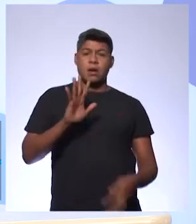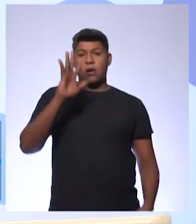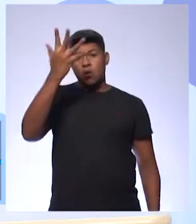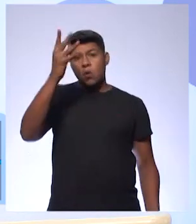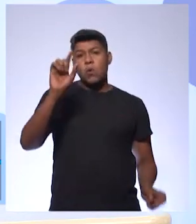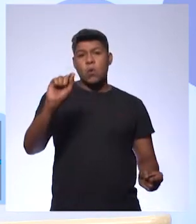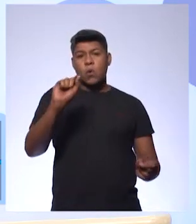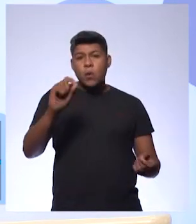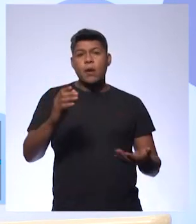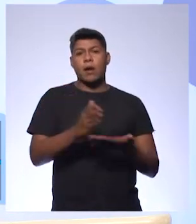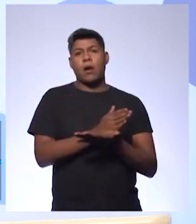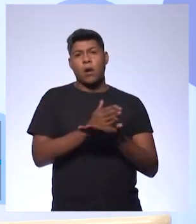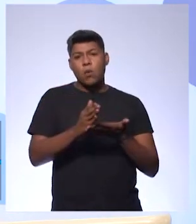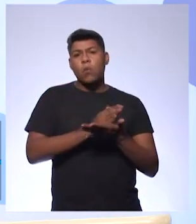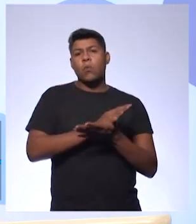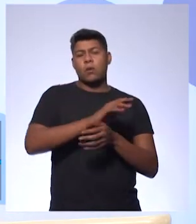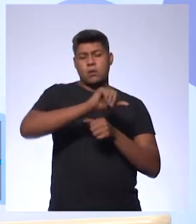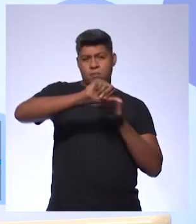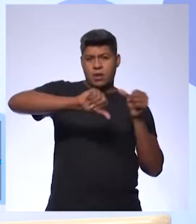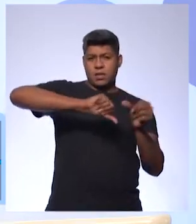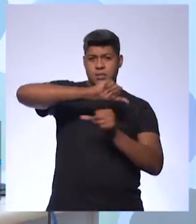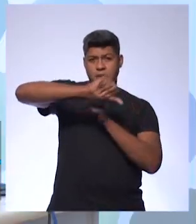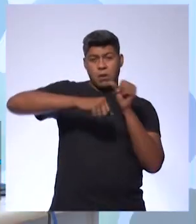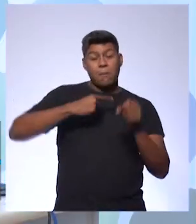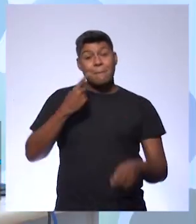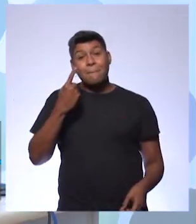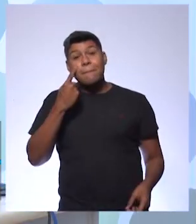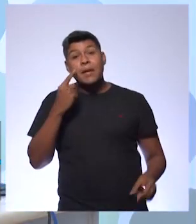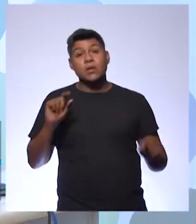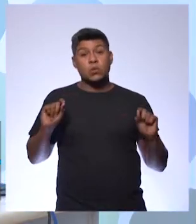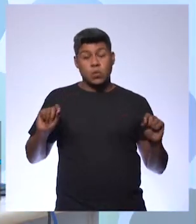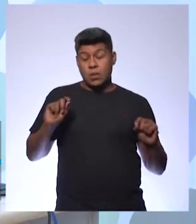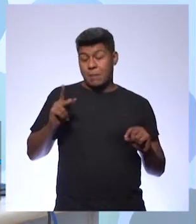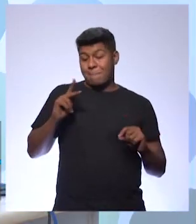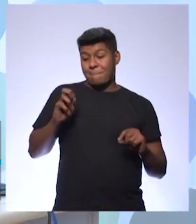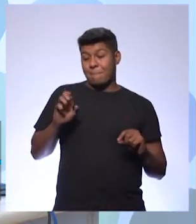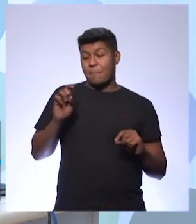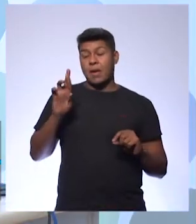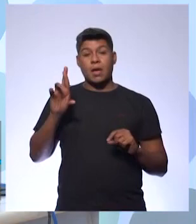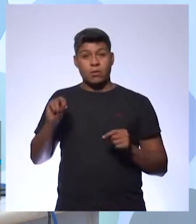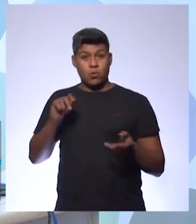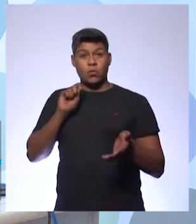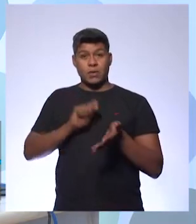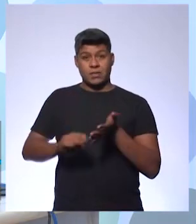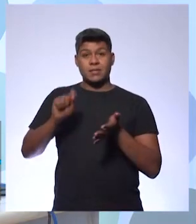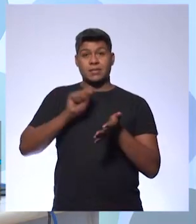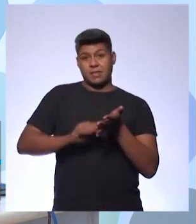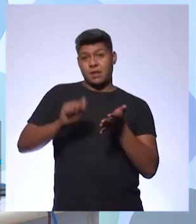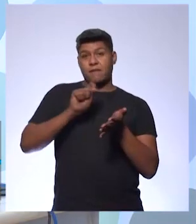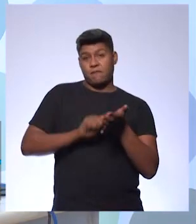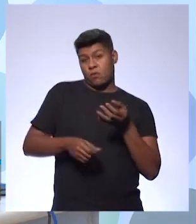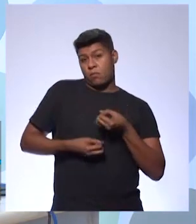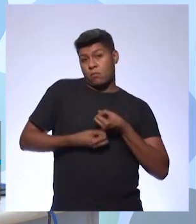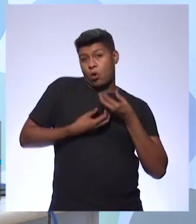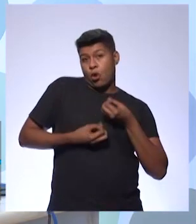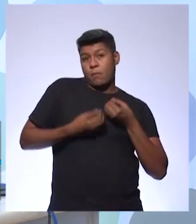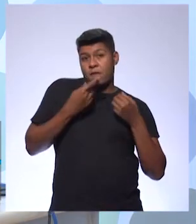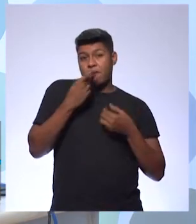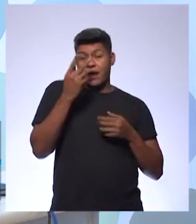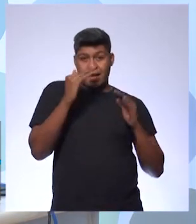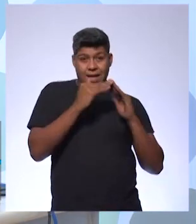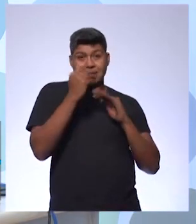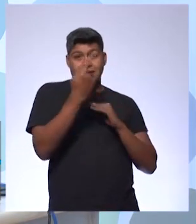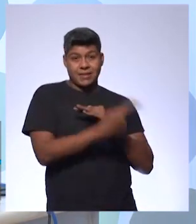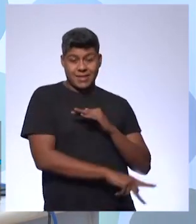aí algumas variações nisso, O né? que eu penso é, quando Pedro ele escreveu o poema falando da casa dele,